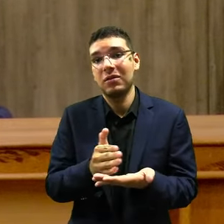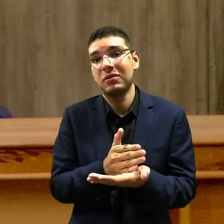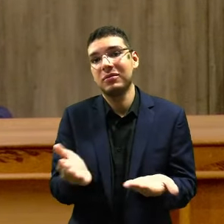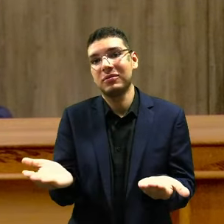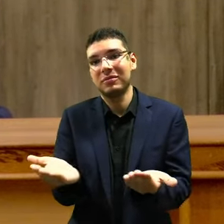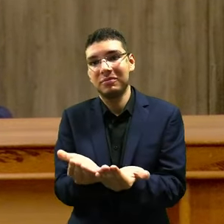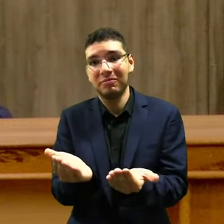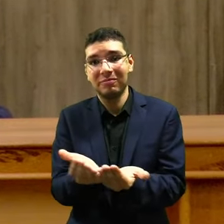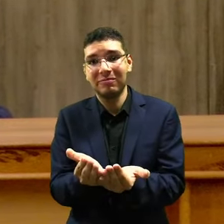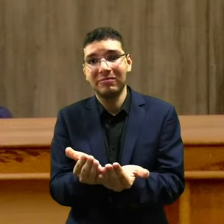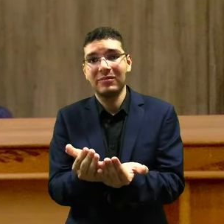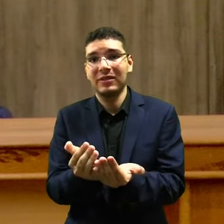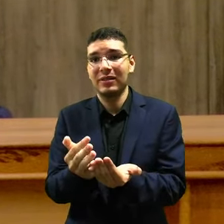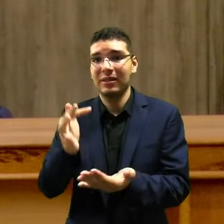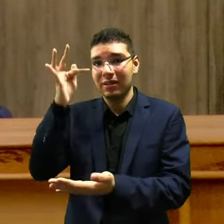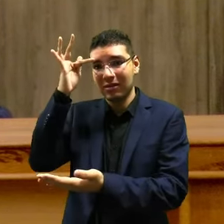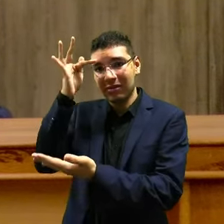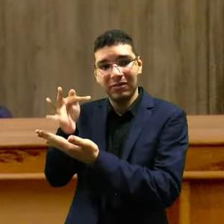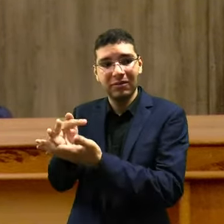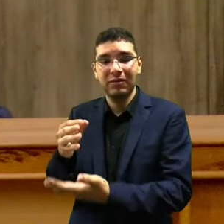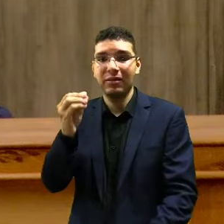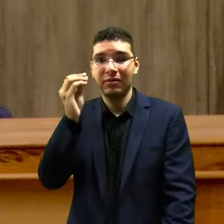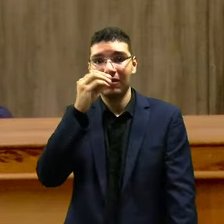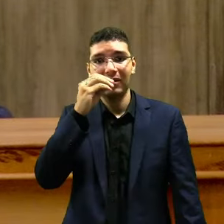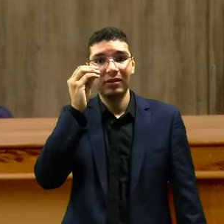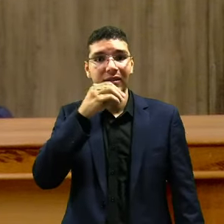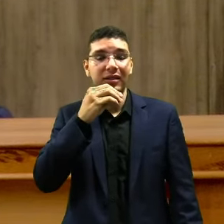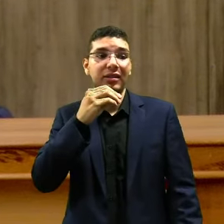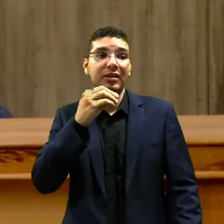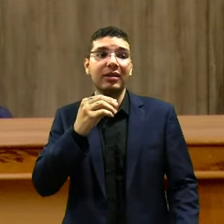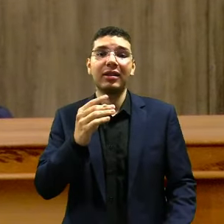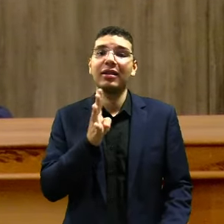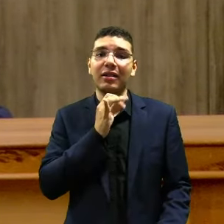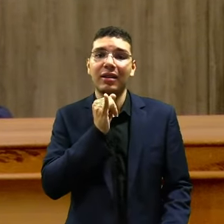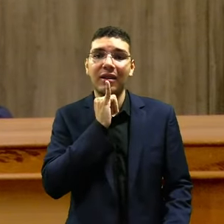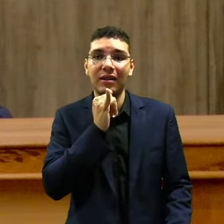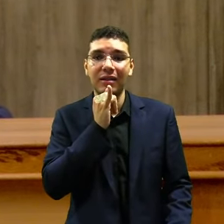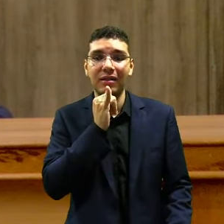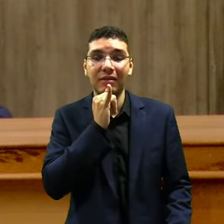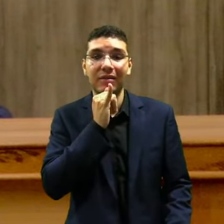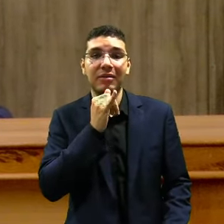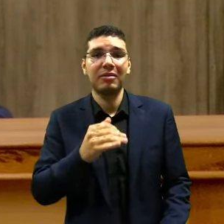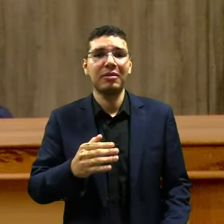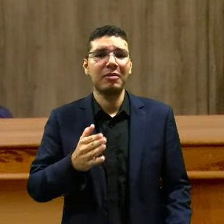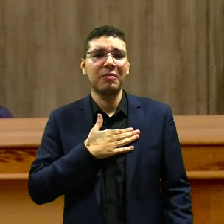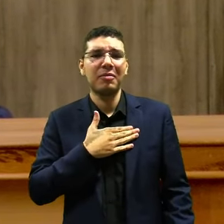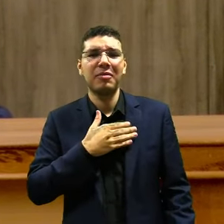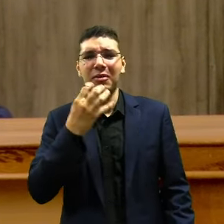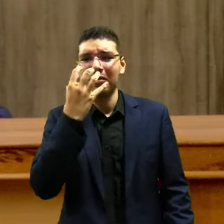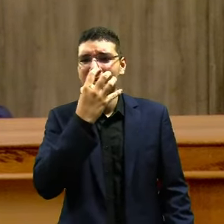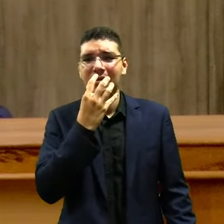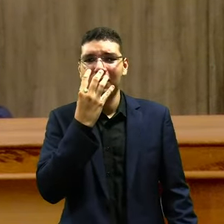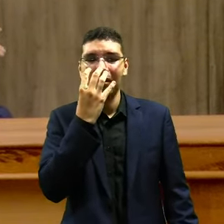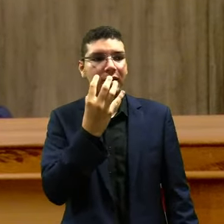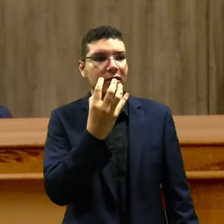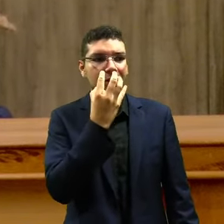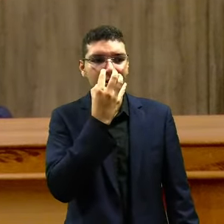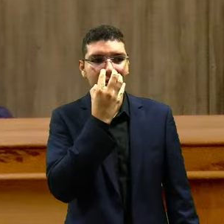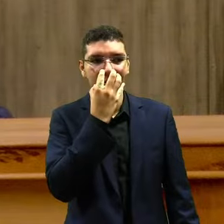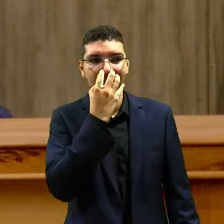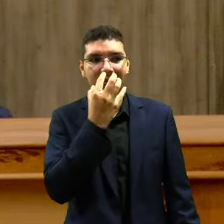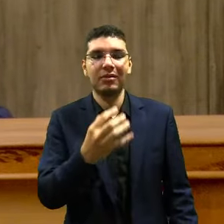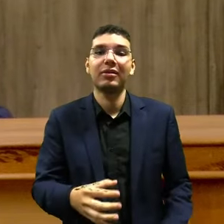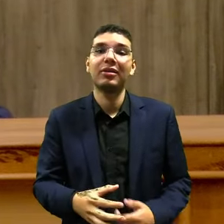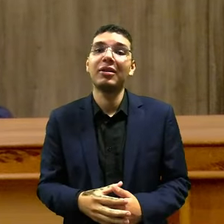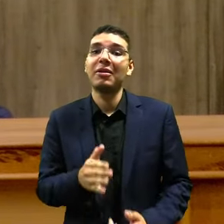prando se irmão O que é é meu cachorro meu Deus do céu meu Deus do céu meu cachorro pensei que era a mãe dele que